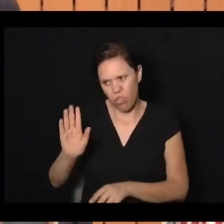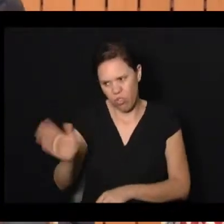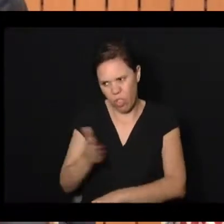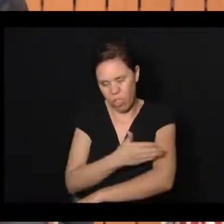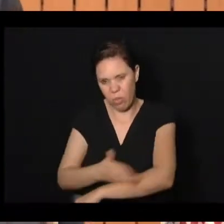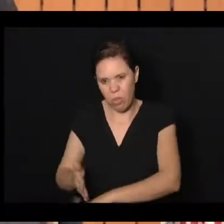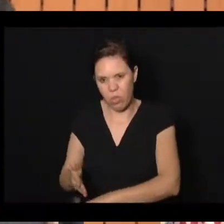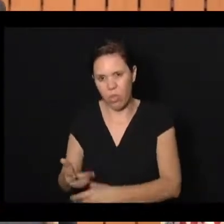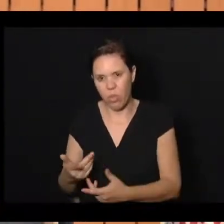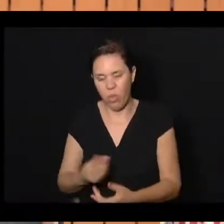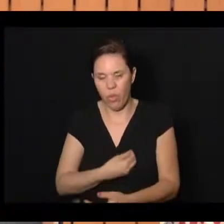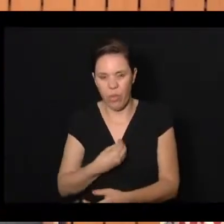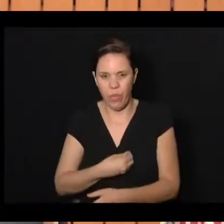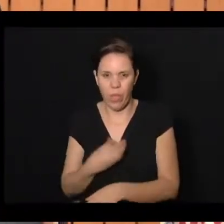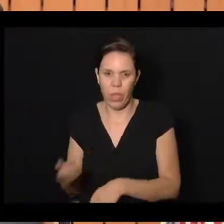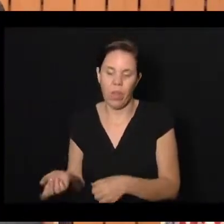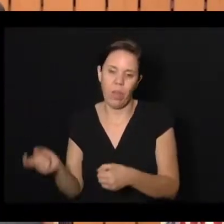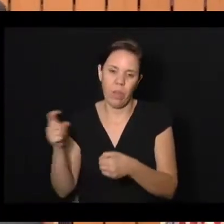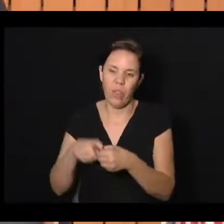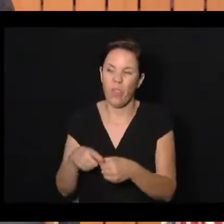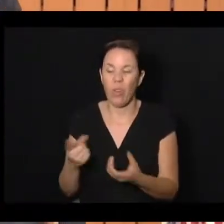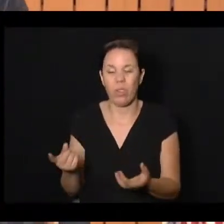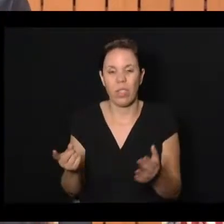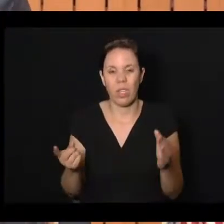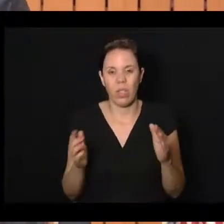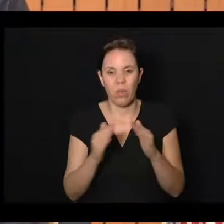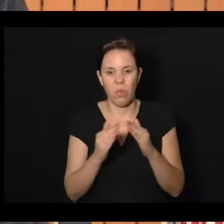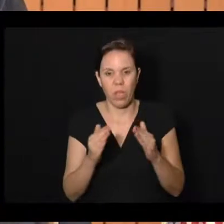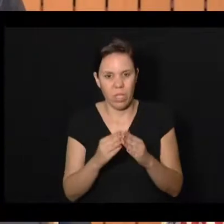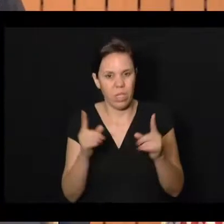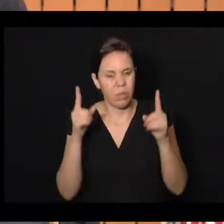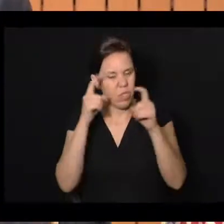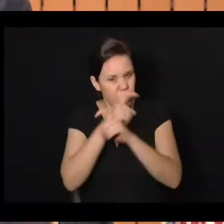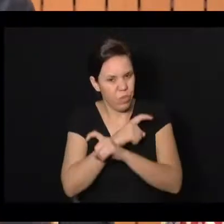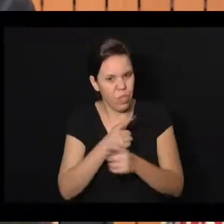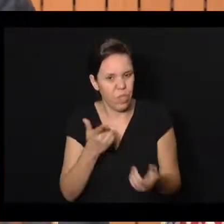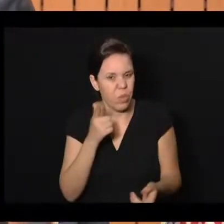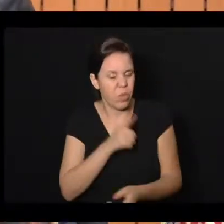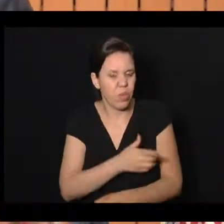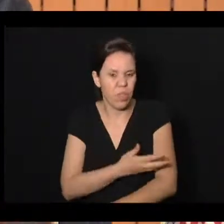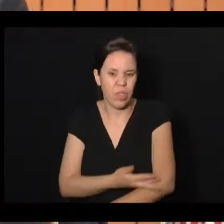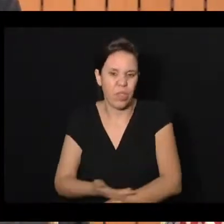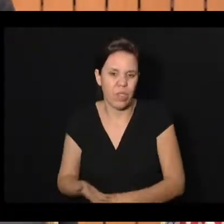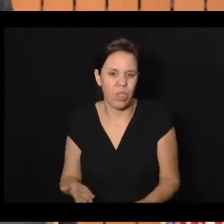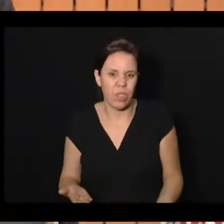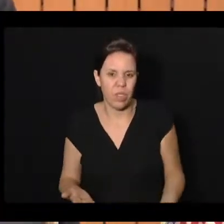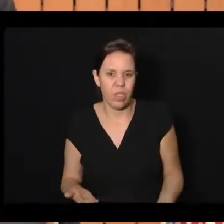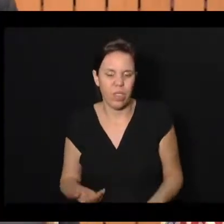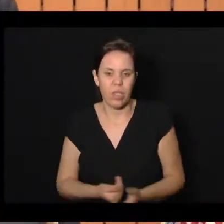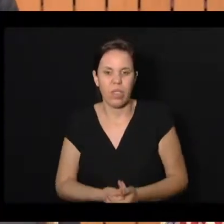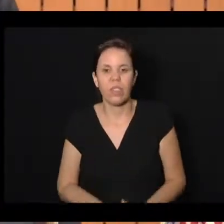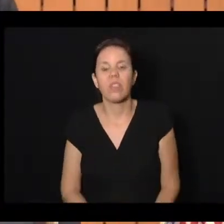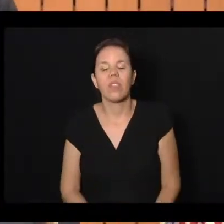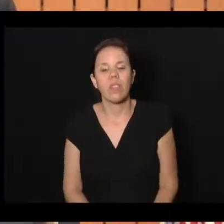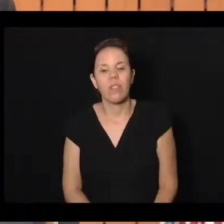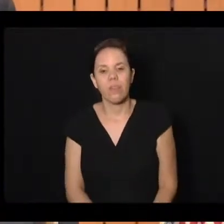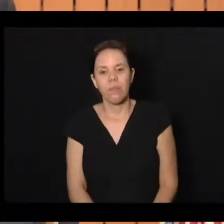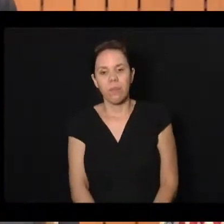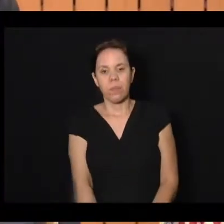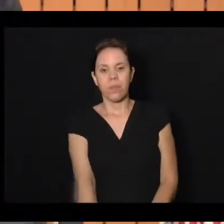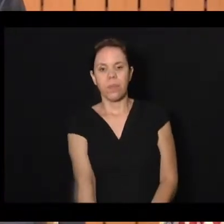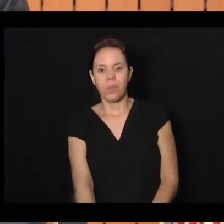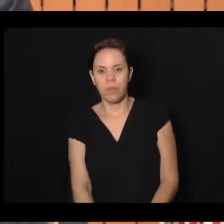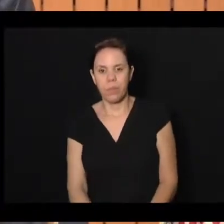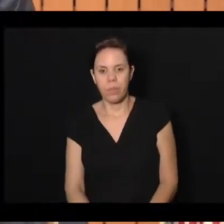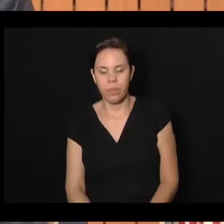rua agora pra voltar a ela já já não sabe ano já tem dificuldade de se reabilitar de novo tem uma fala que eu